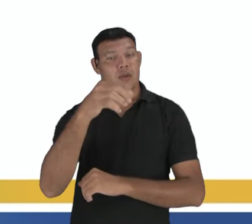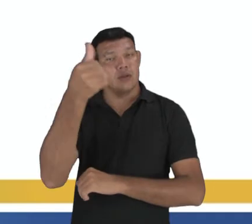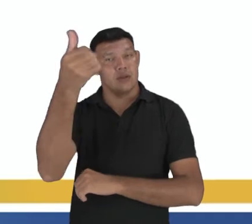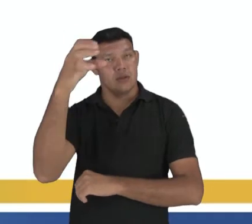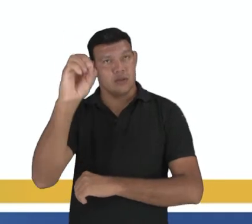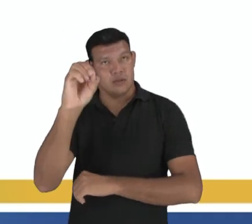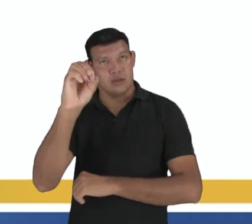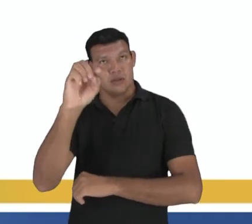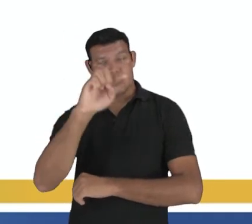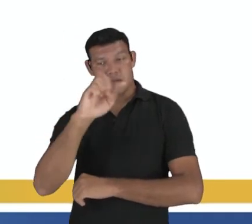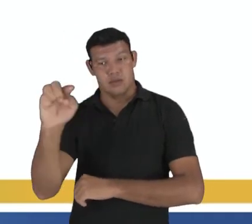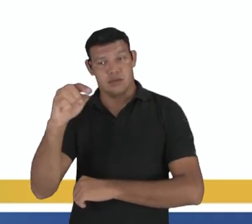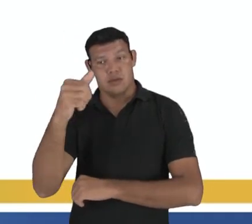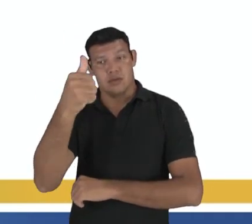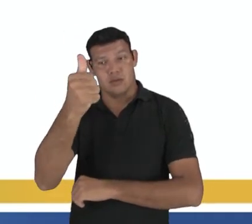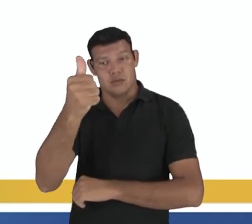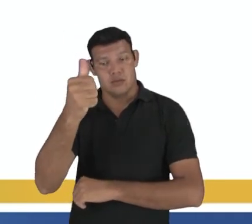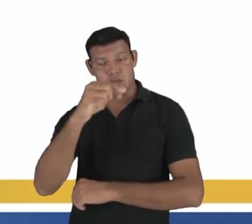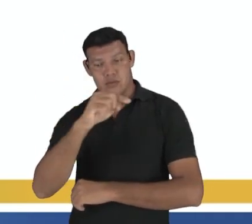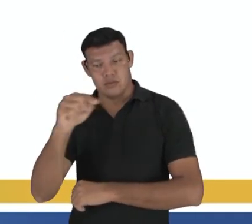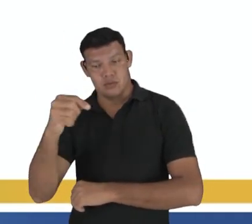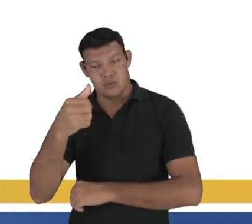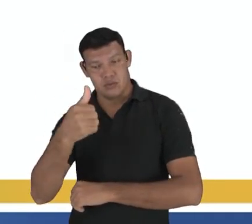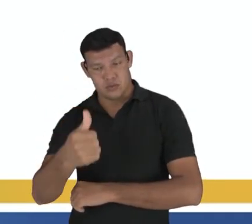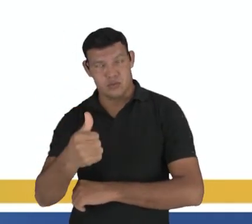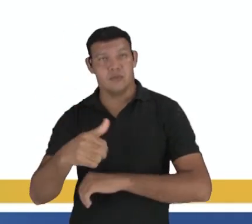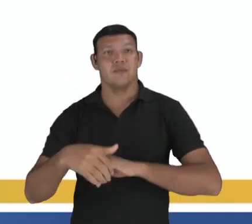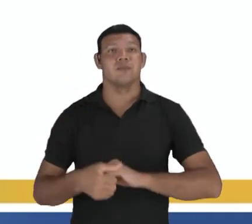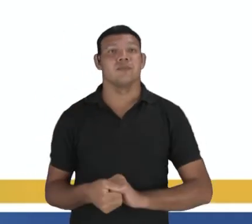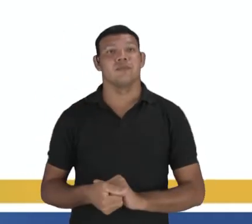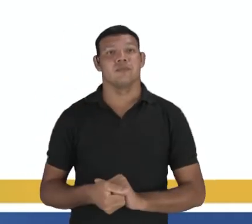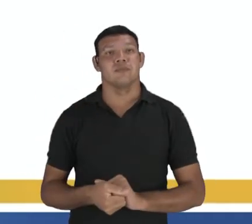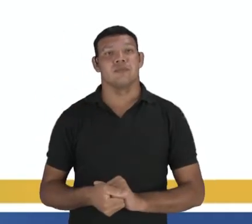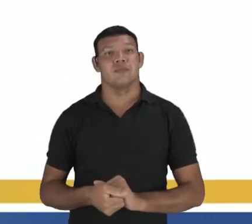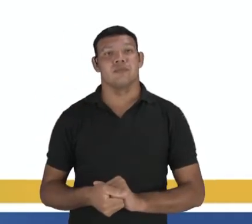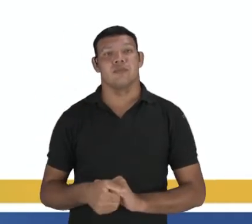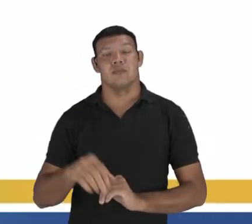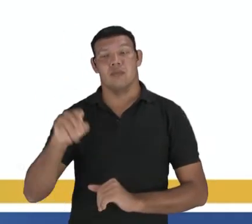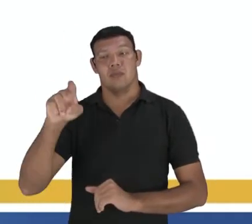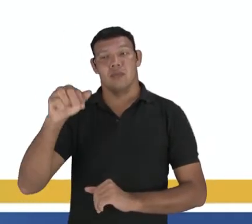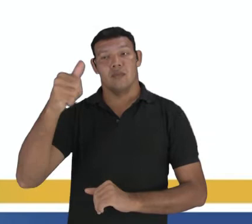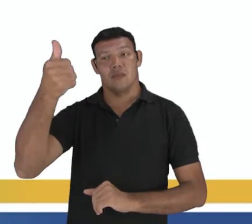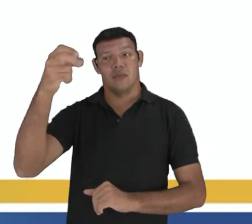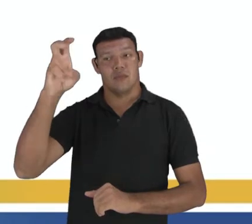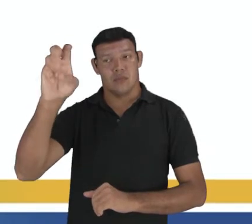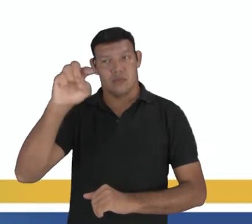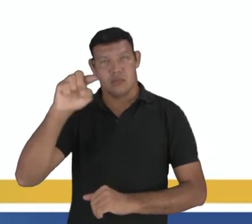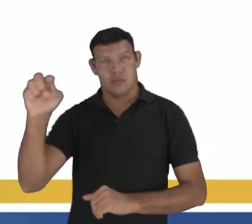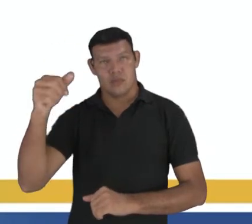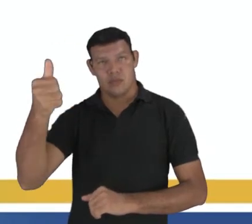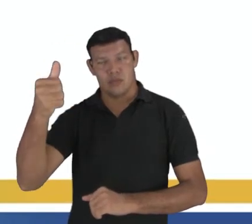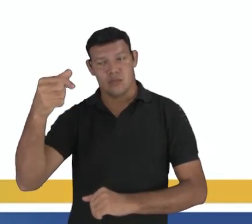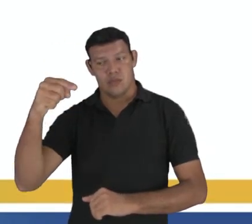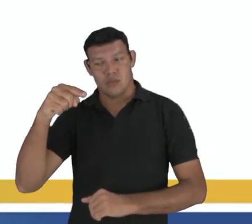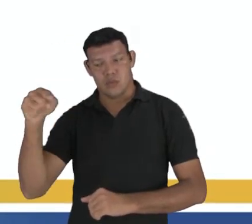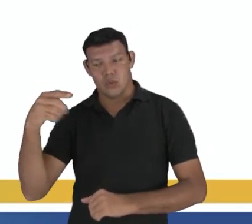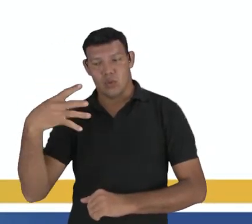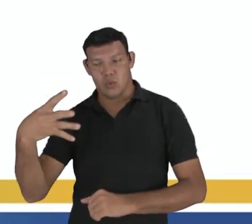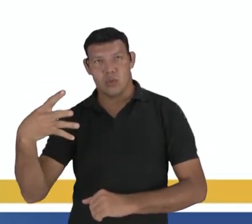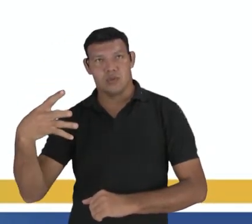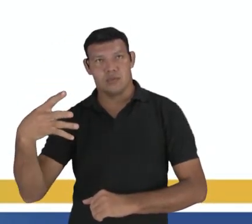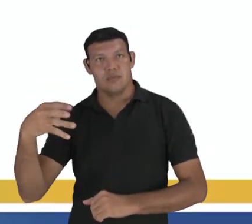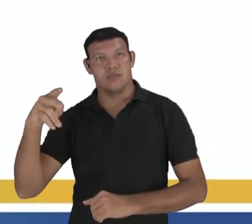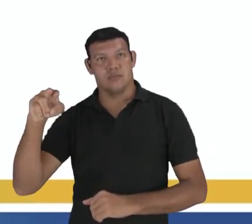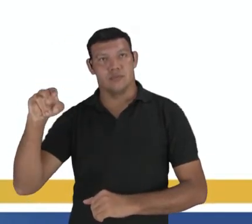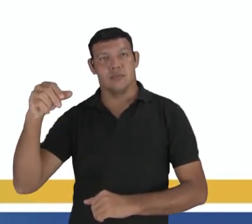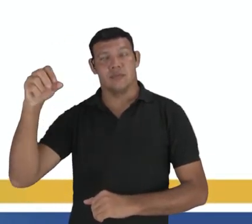a 60 dividido para 1, que é igual a 15 dividido para 1/4,